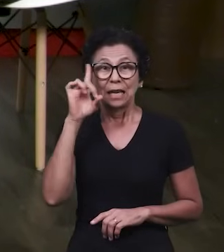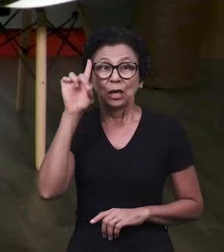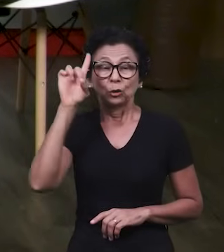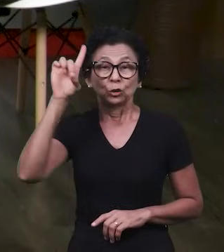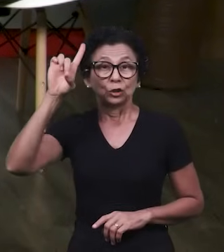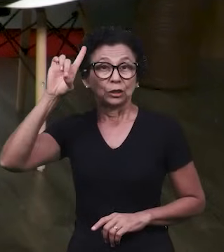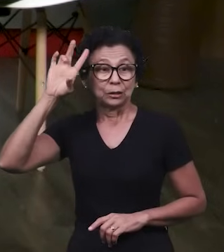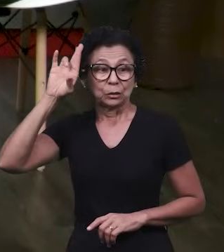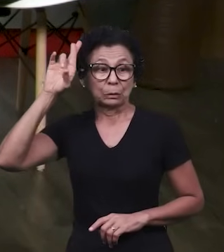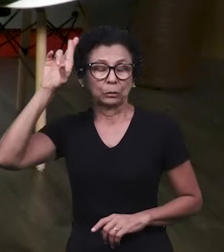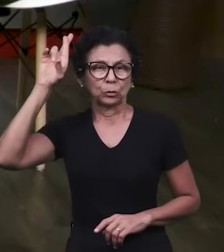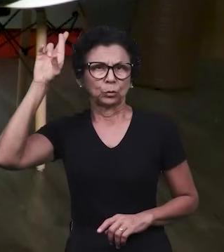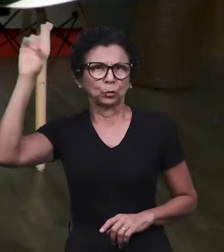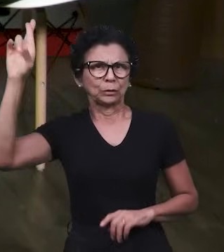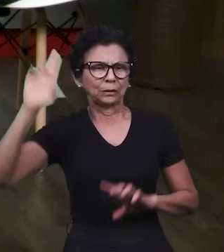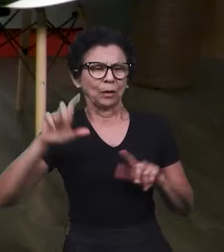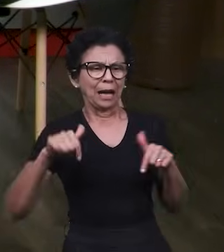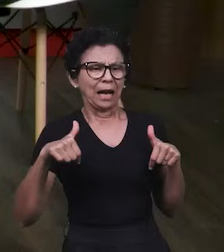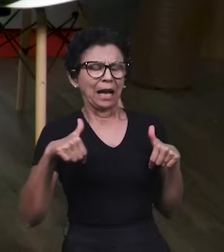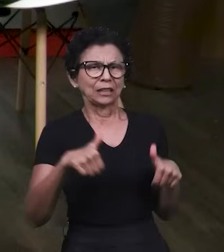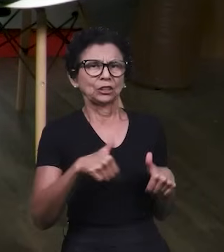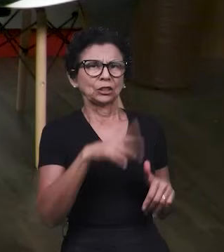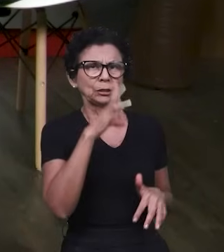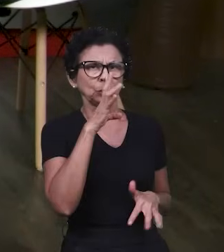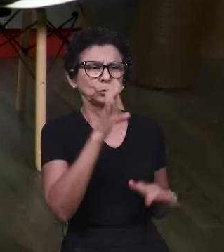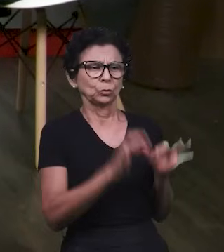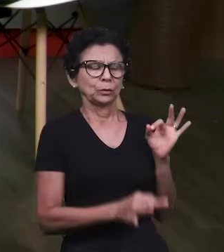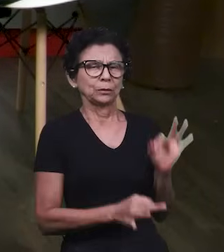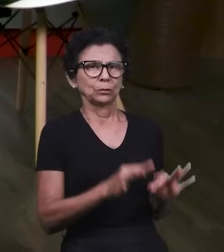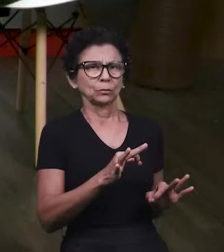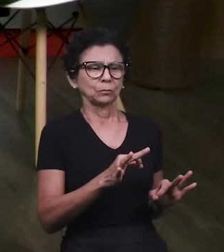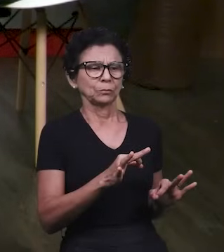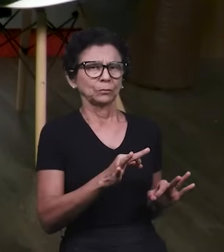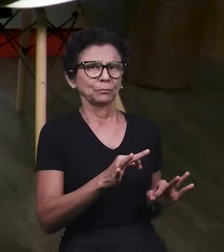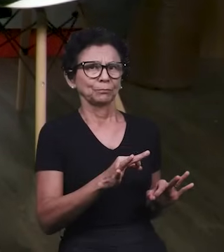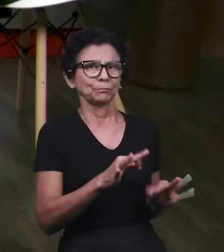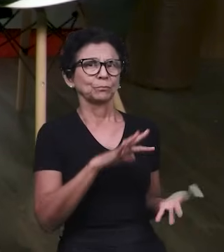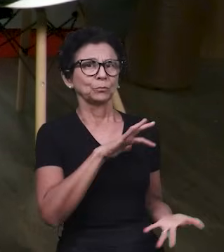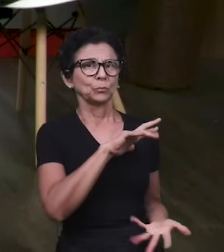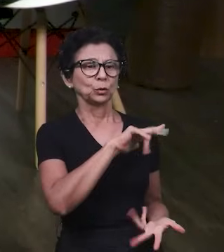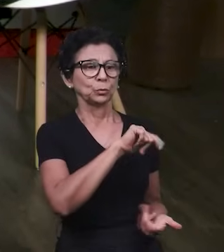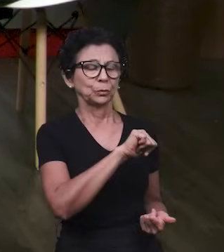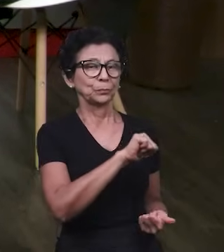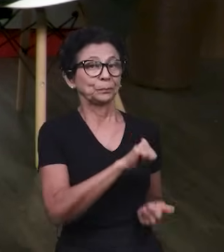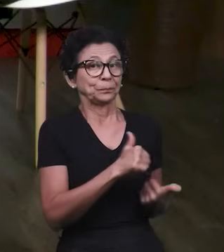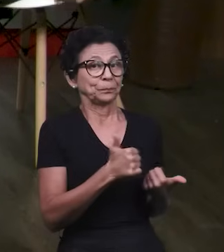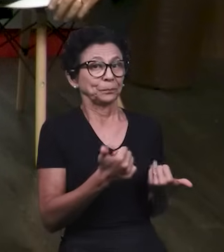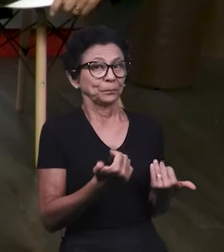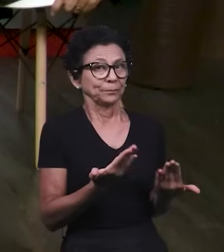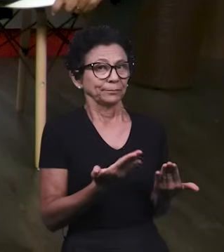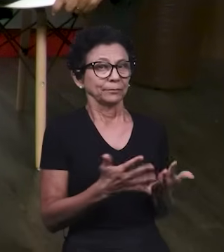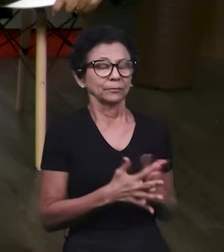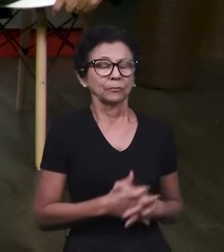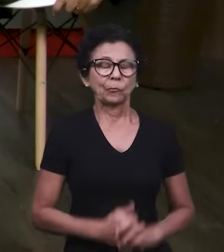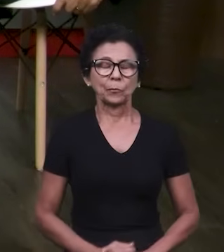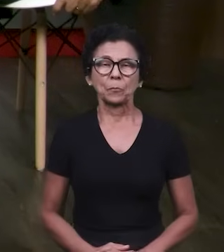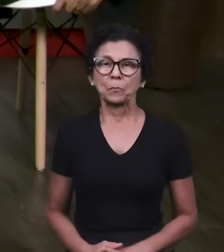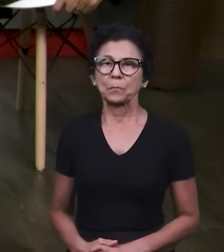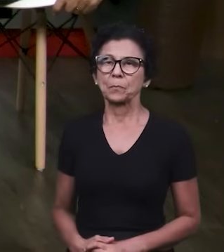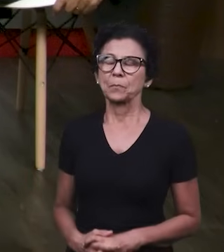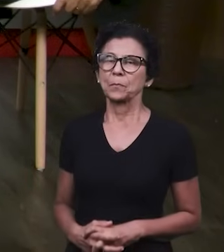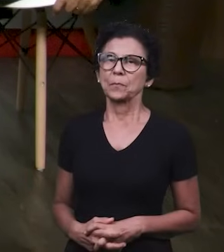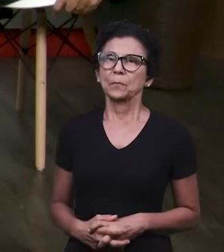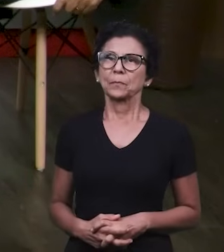Senhor. Para a igreja é grande, para a igreja é maravilhoso. Pastor Odaíso, é interessante dizer uma